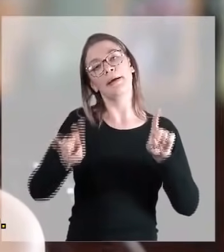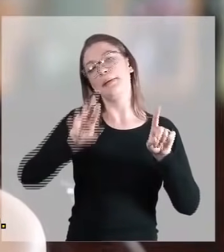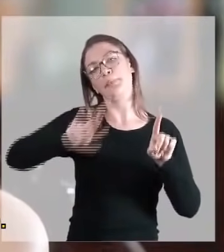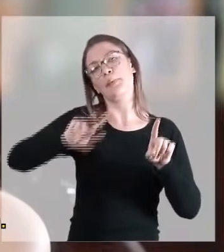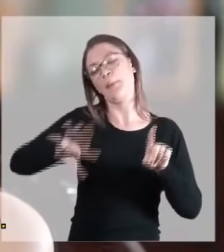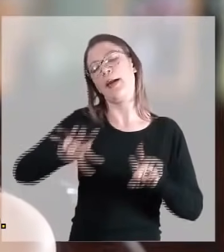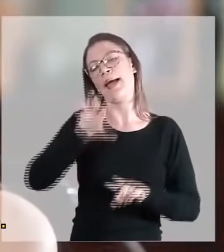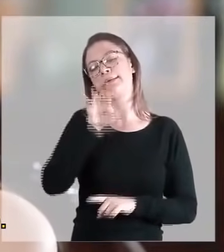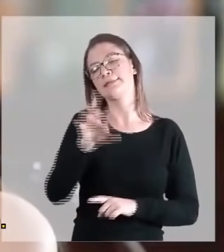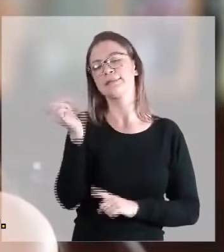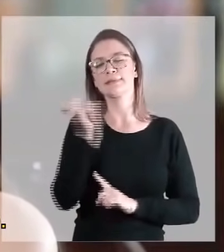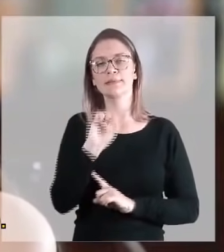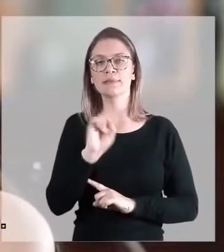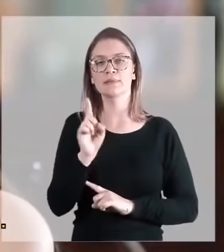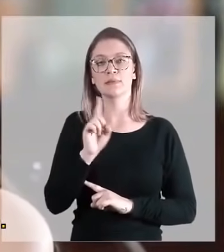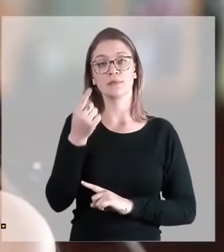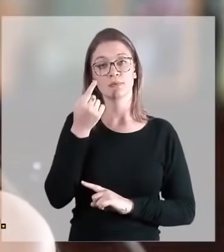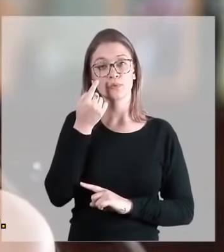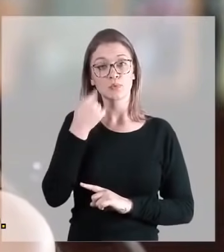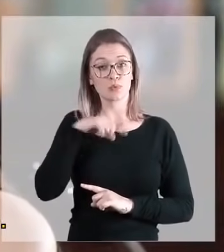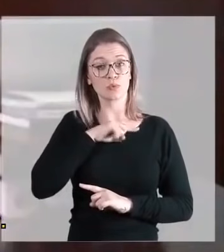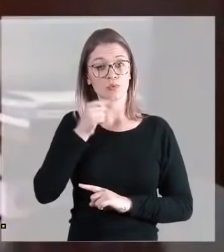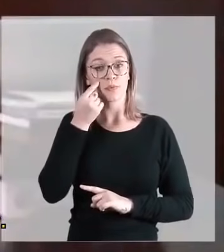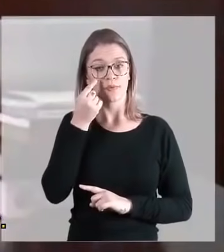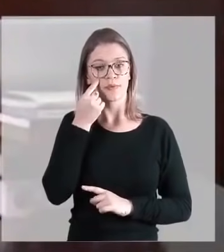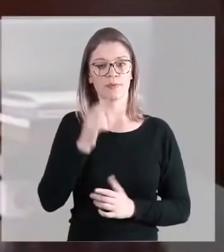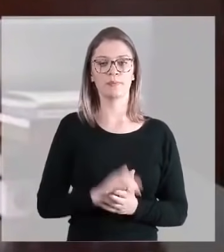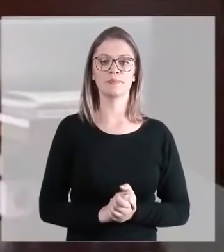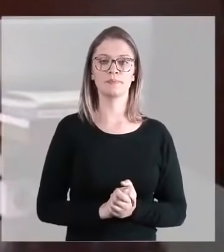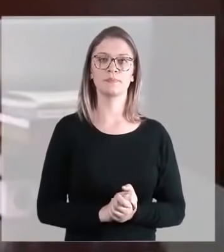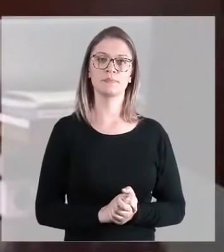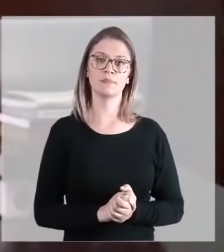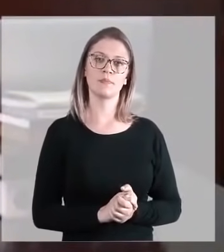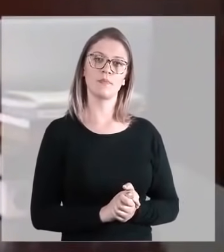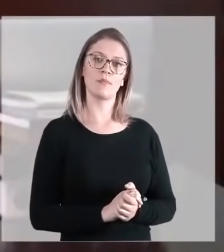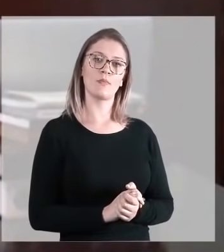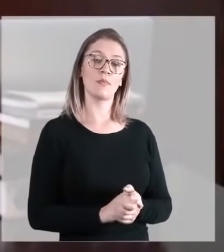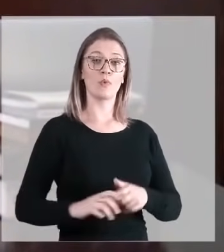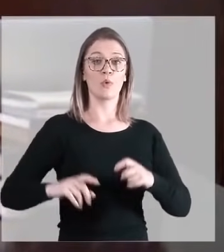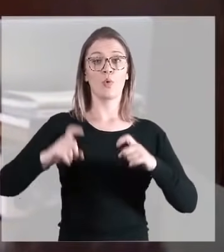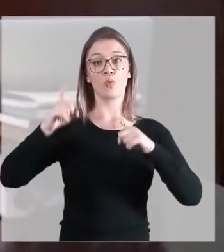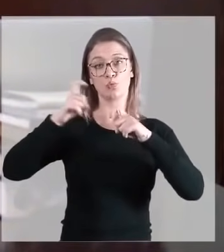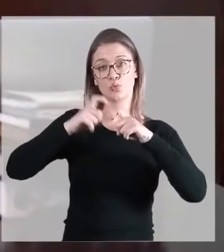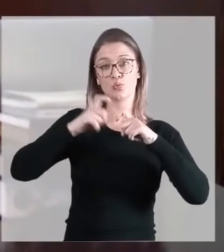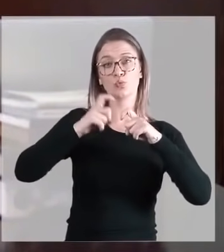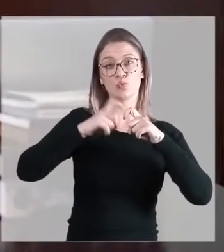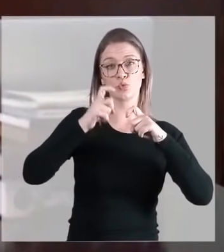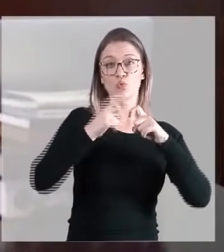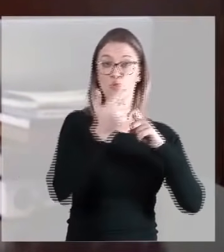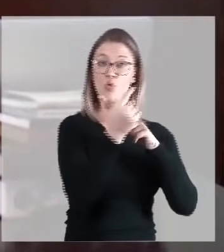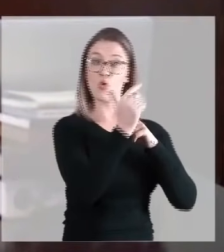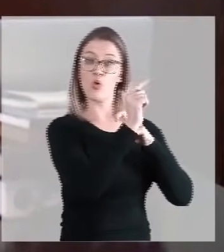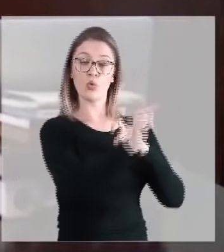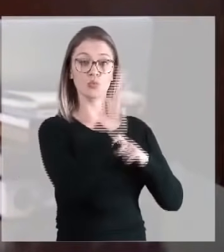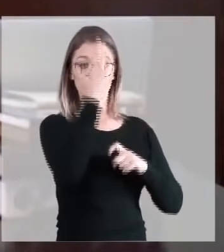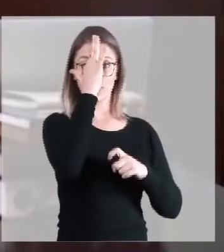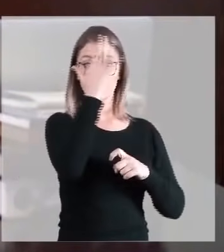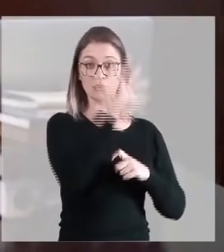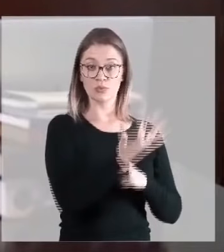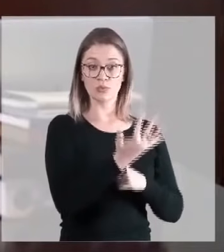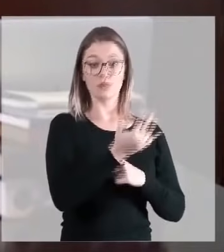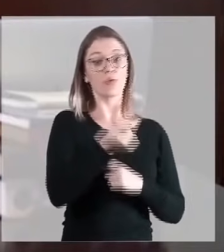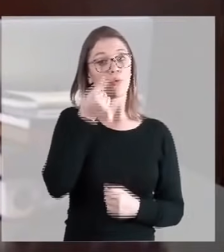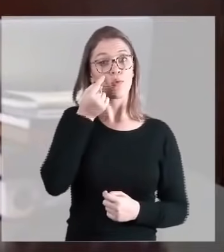não foi tão bem-sucedida assim, e nós veremos isso. O Dr. Diamond, que era um adversário do Dr. John Money na Universidade de